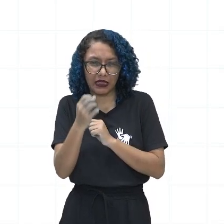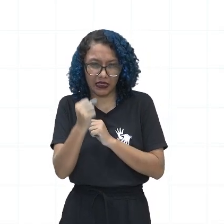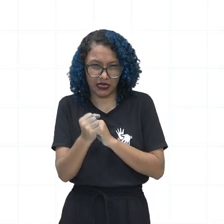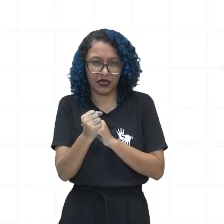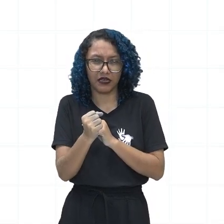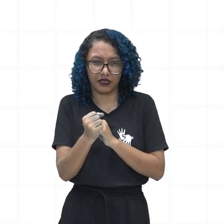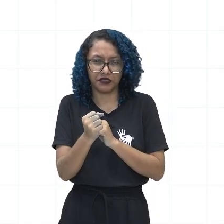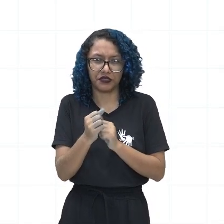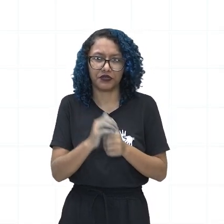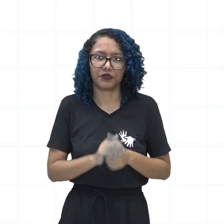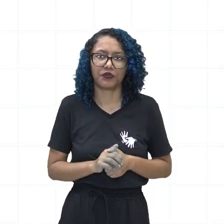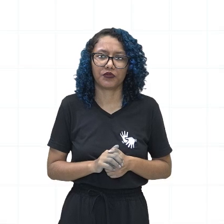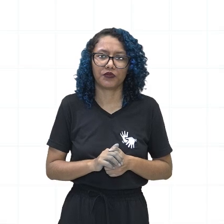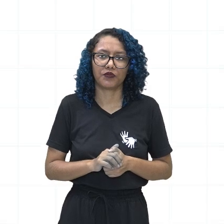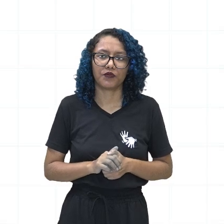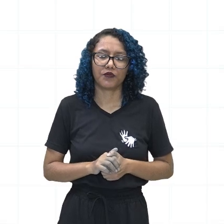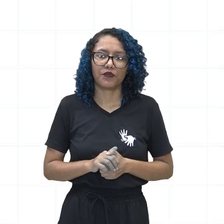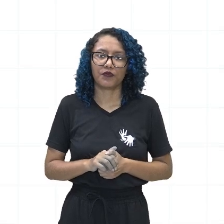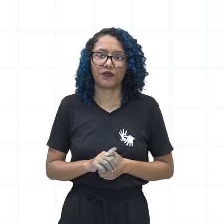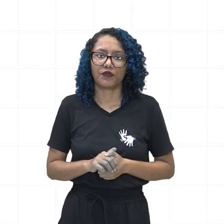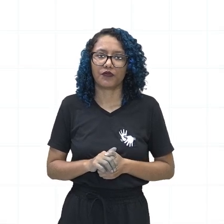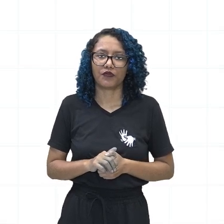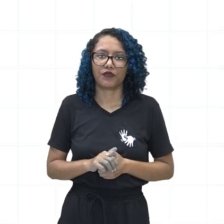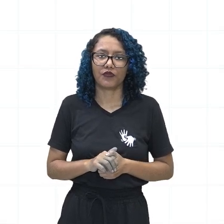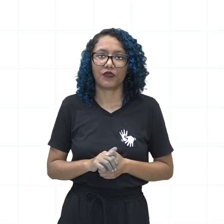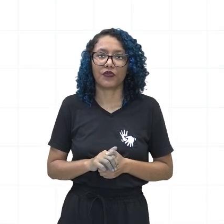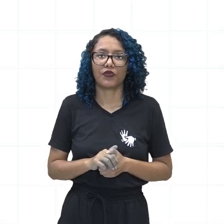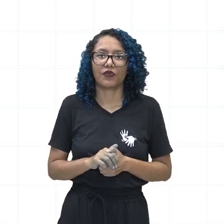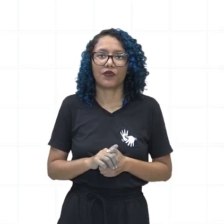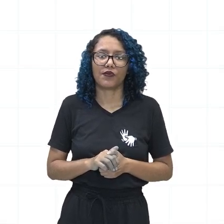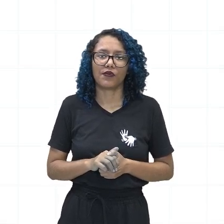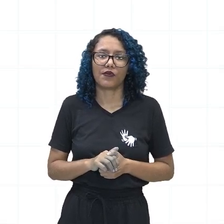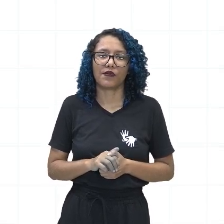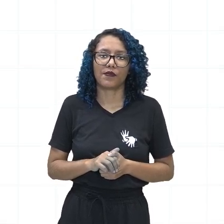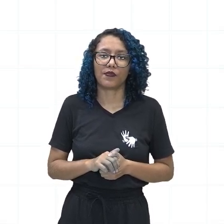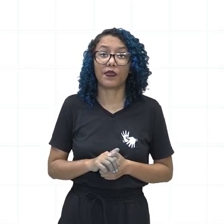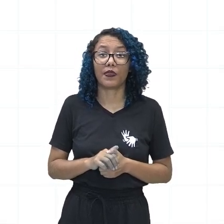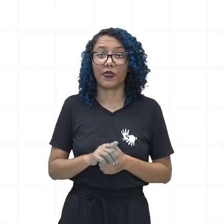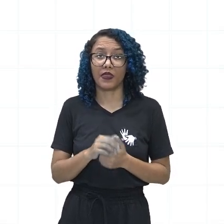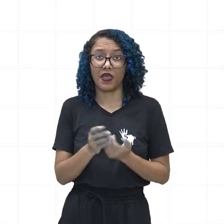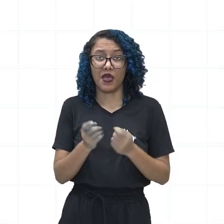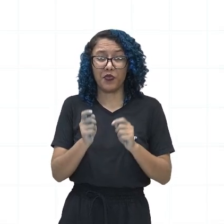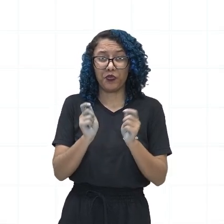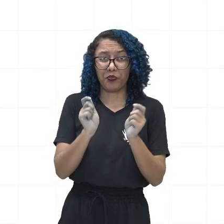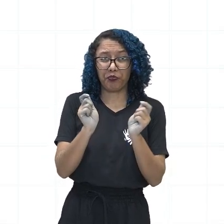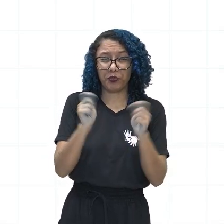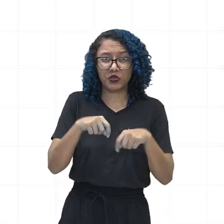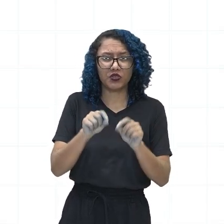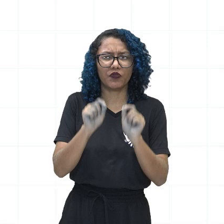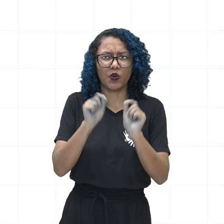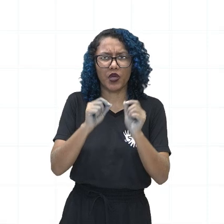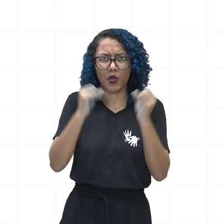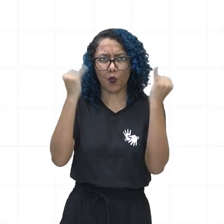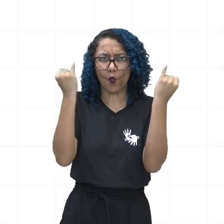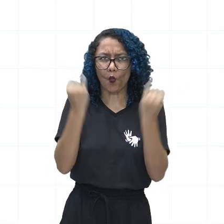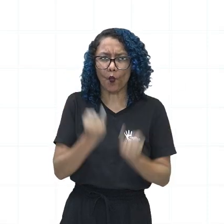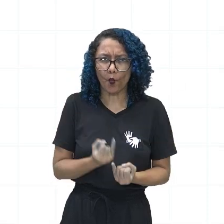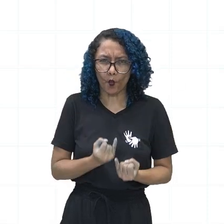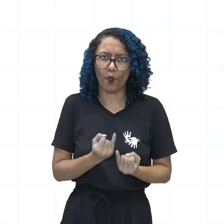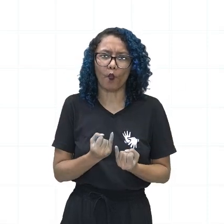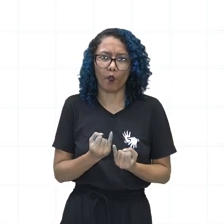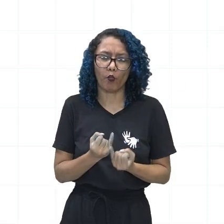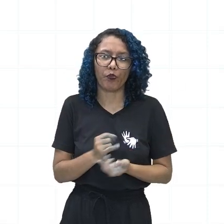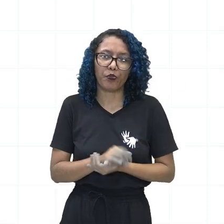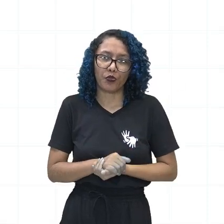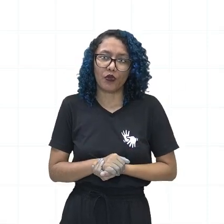mais probabilidade de sofrer de formas graves de malnutrição. Então, geralmente, esses 2 grupos são arroz e